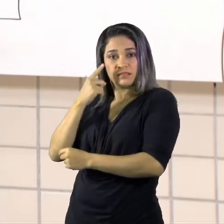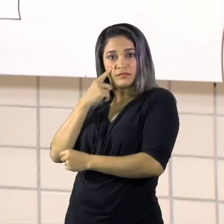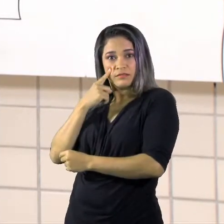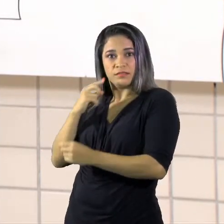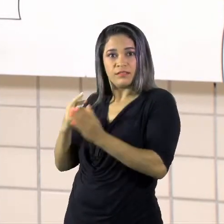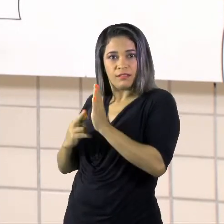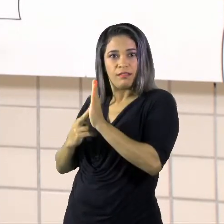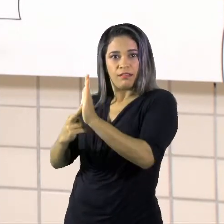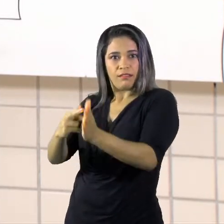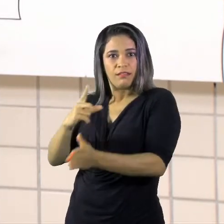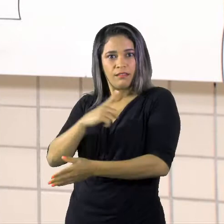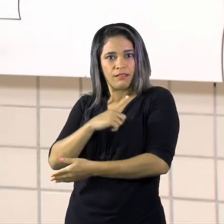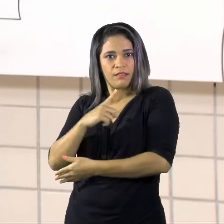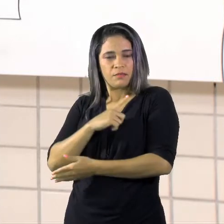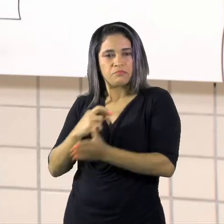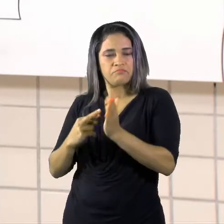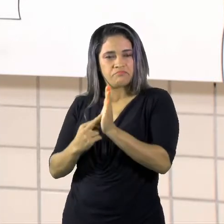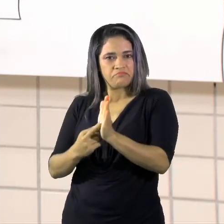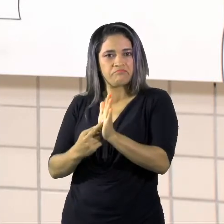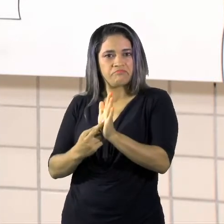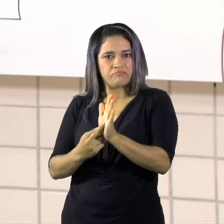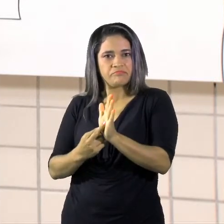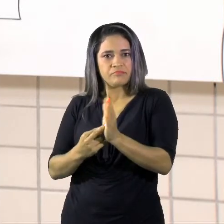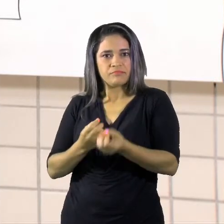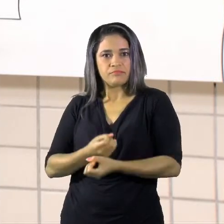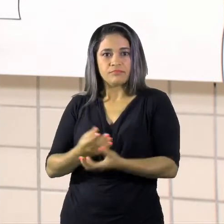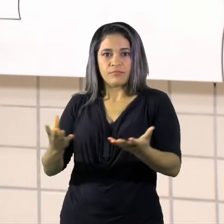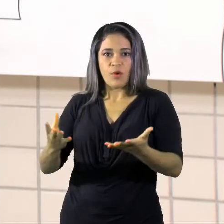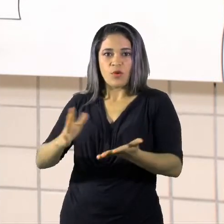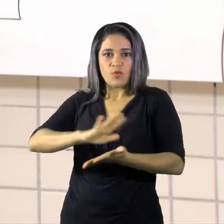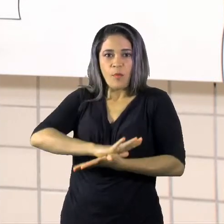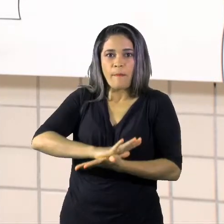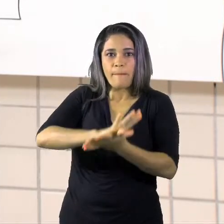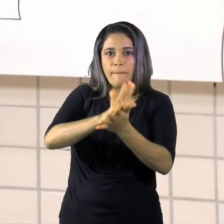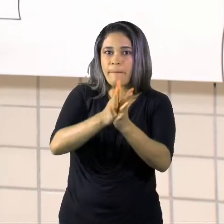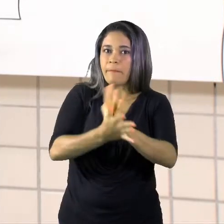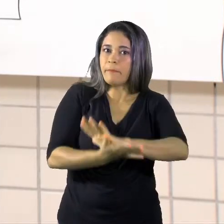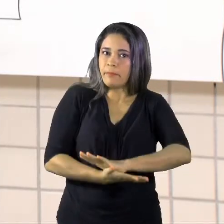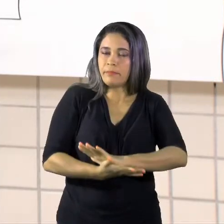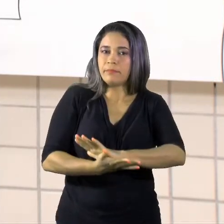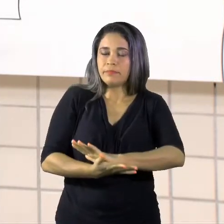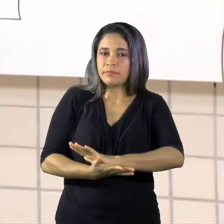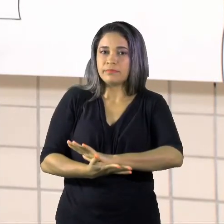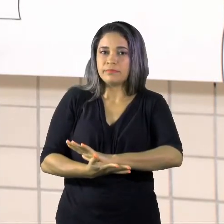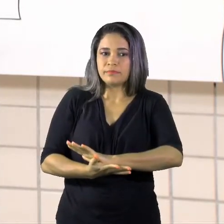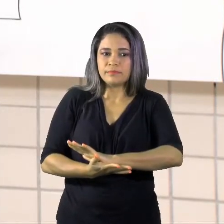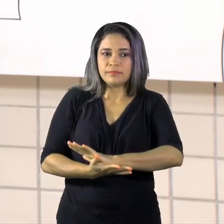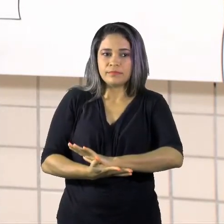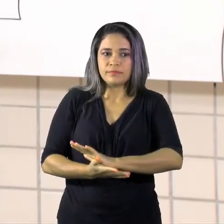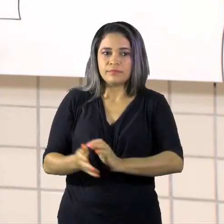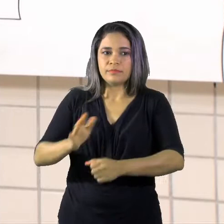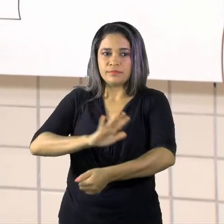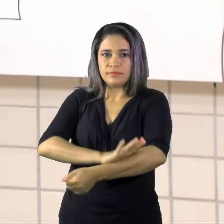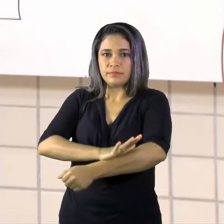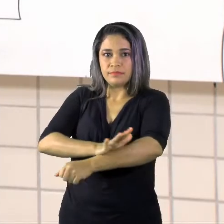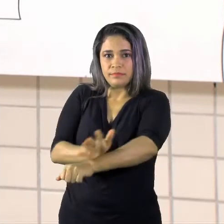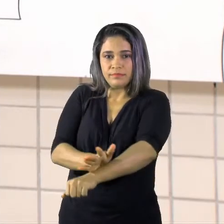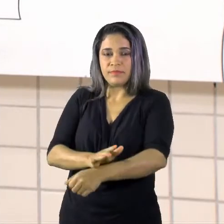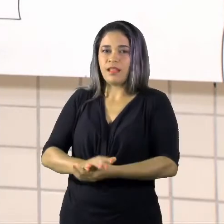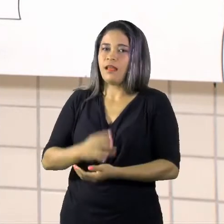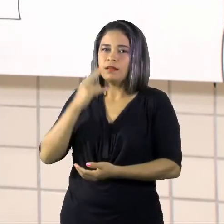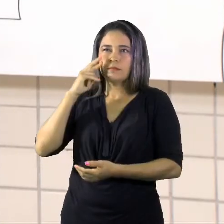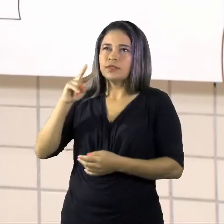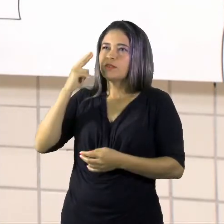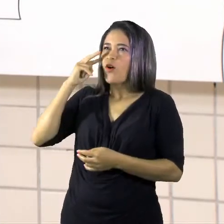representação que aborda a questão do preconceito racial. Então as pessoas, ao verem esse vídeo, se